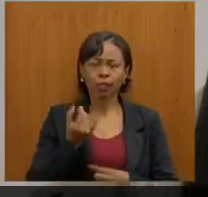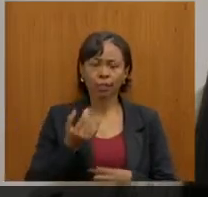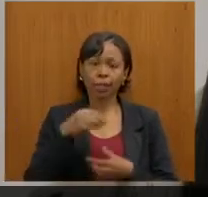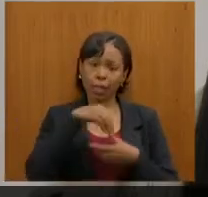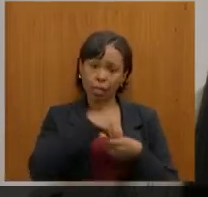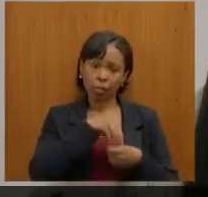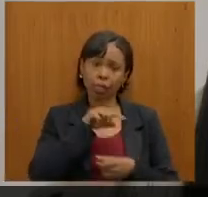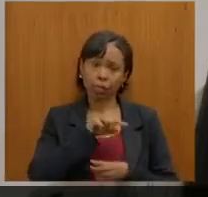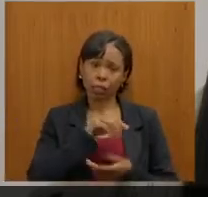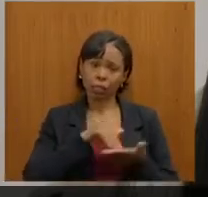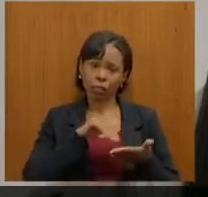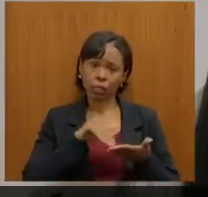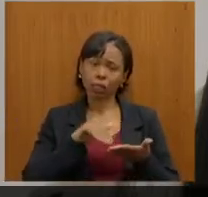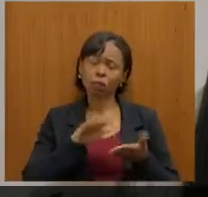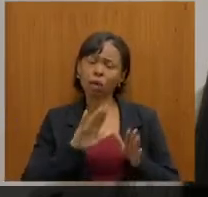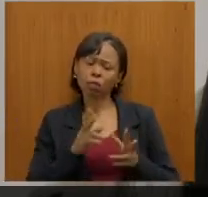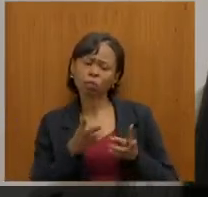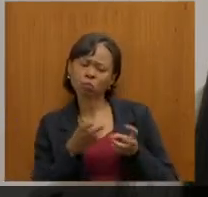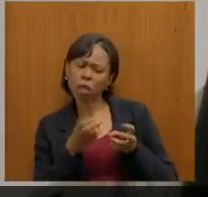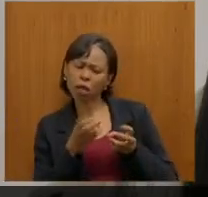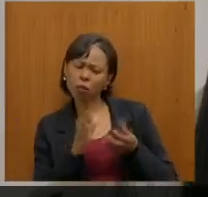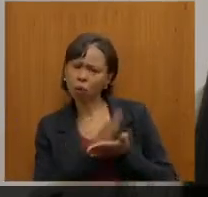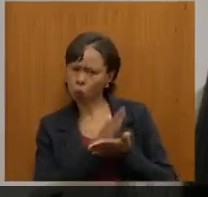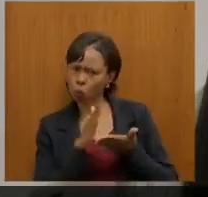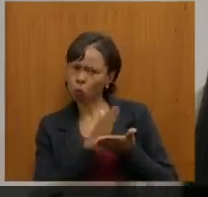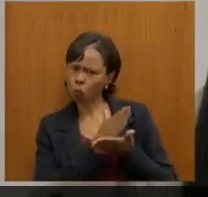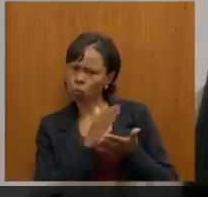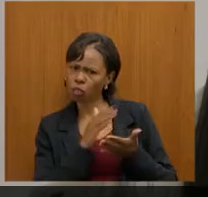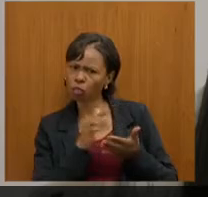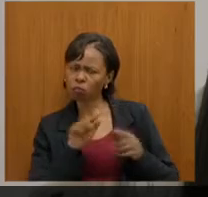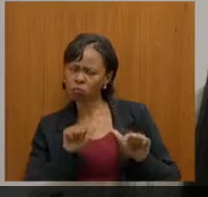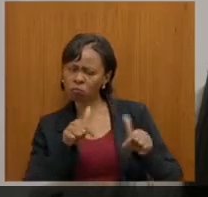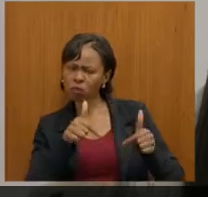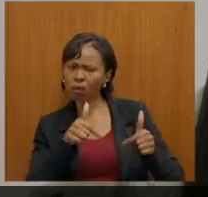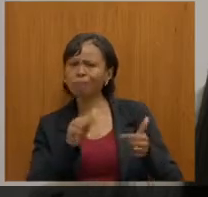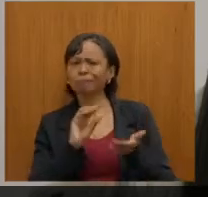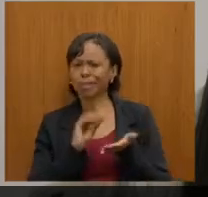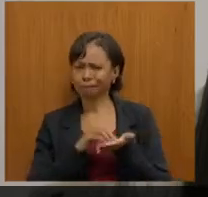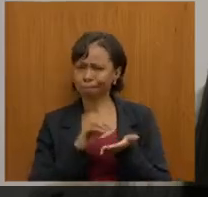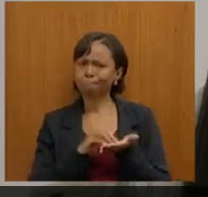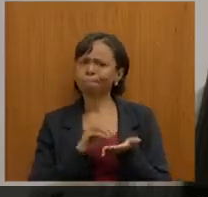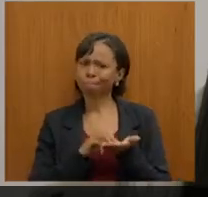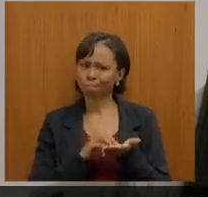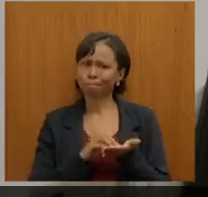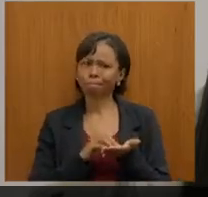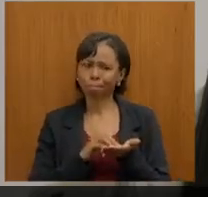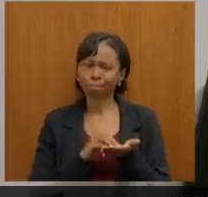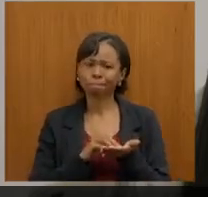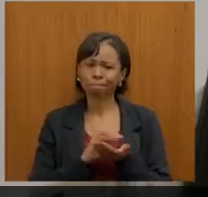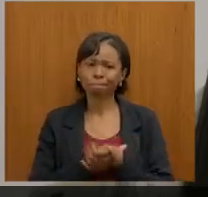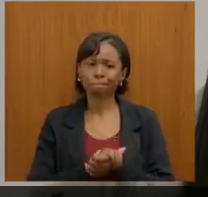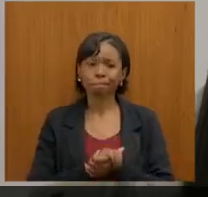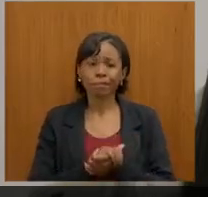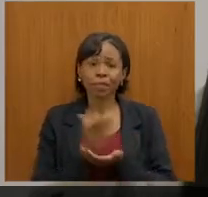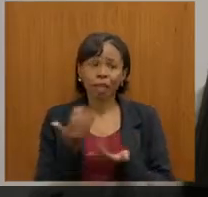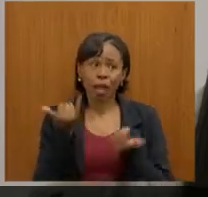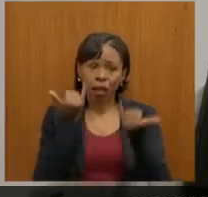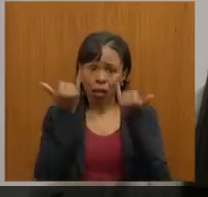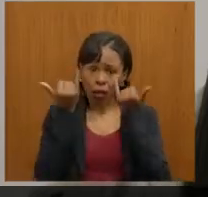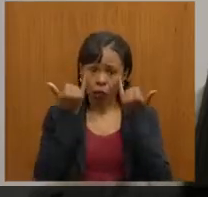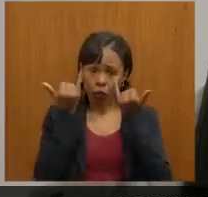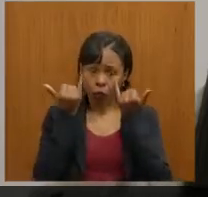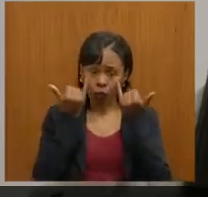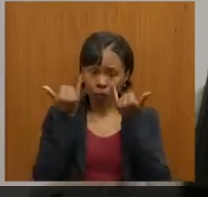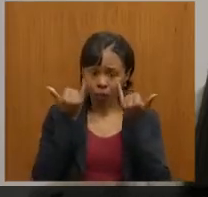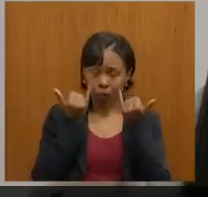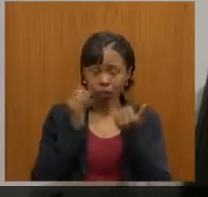percebe algumas ações mais ainda insuficientes para nossa realidade e a informação que a